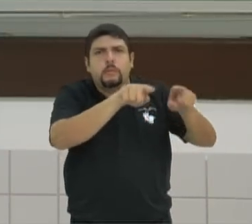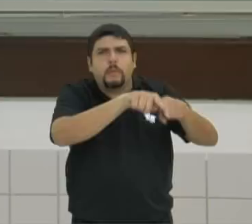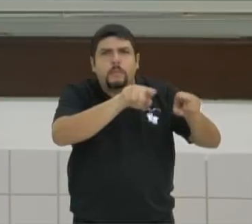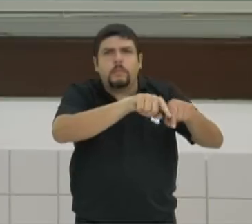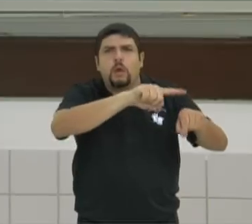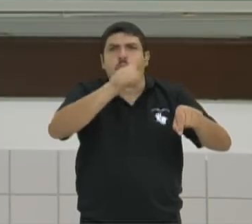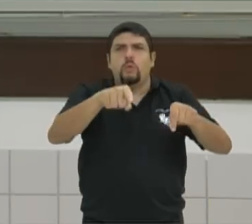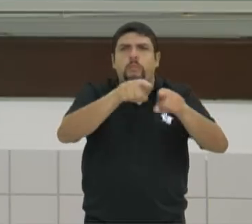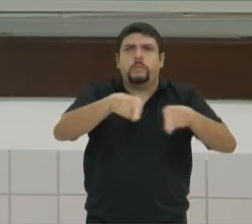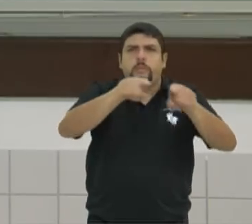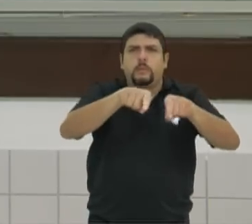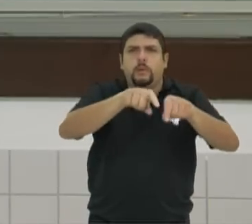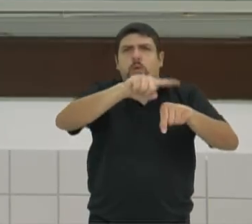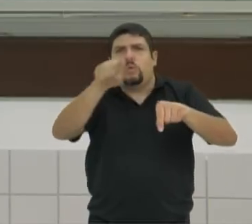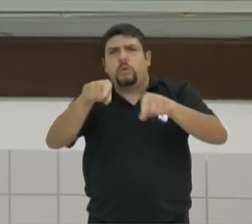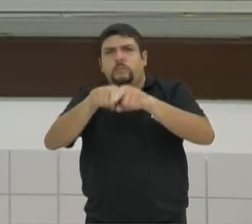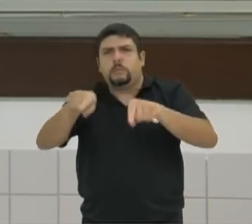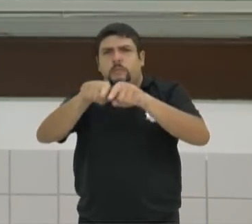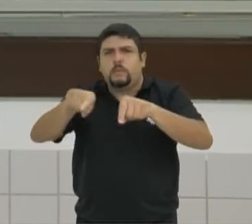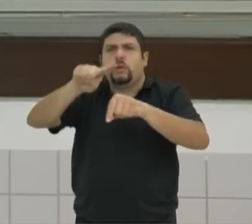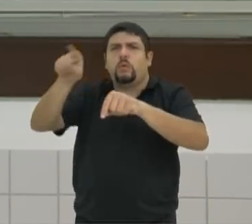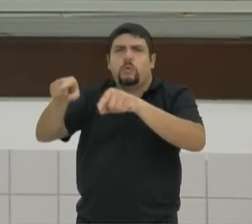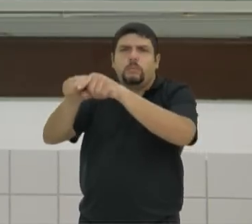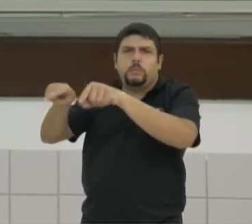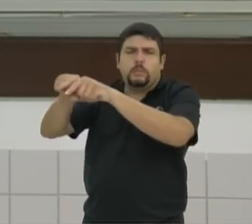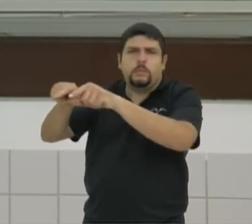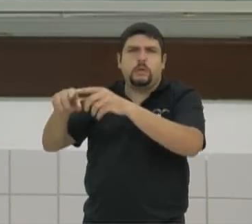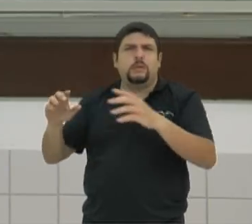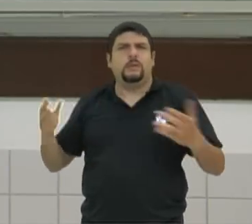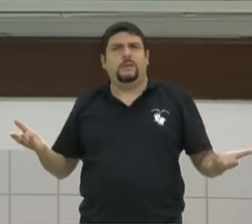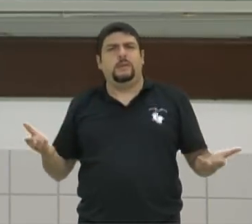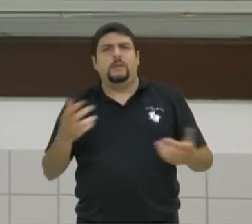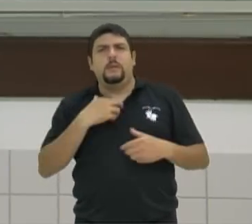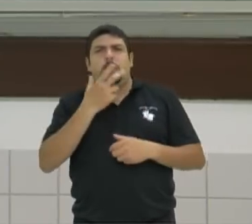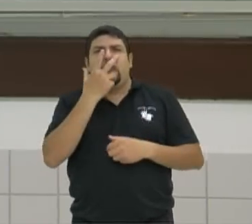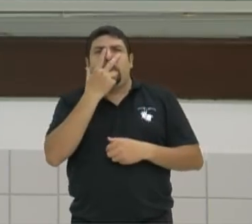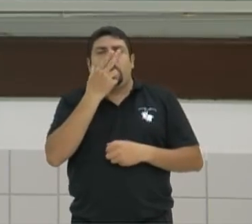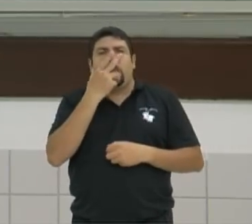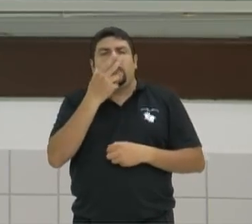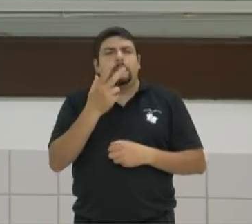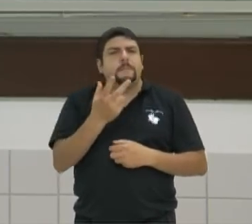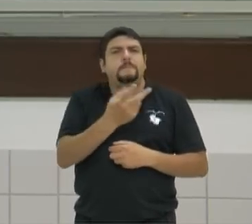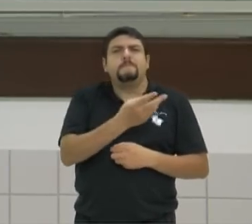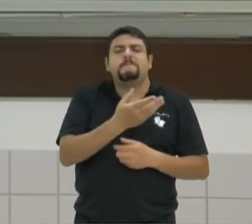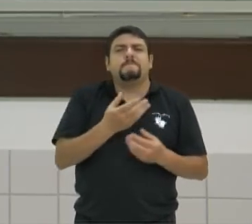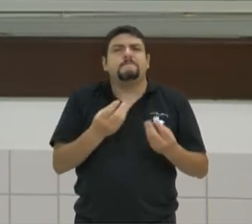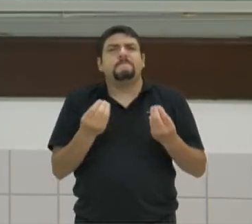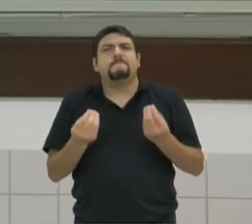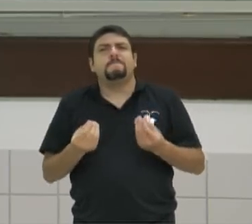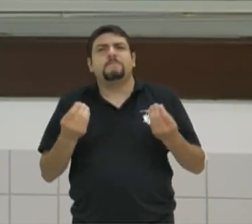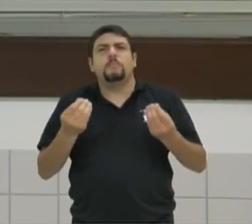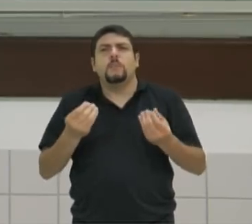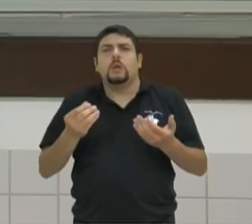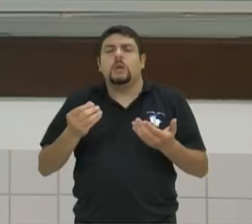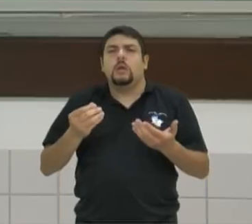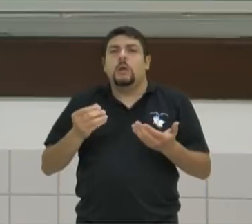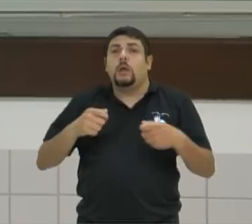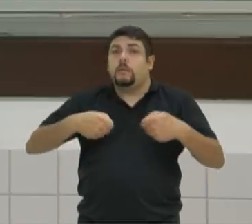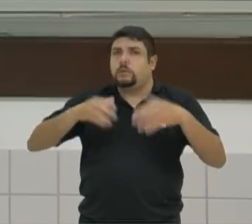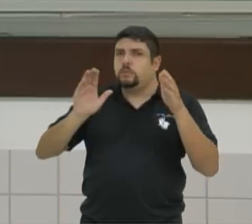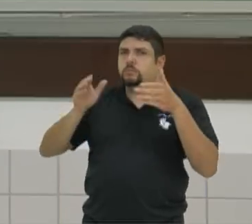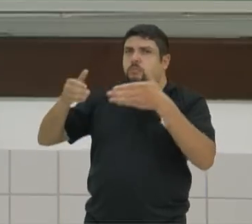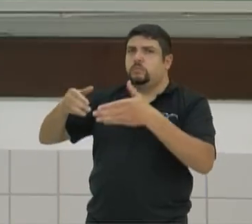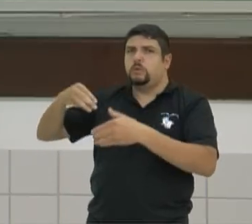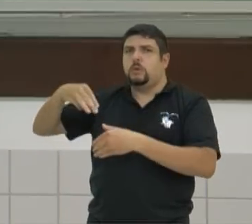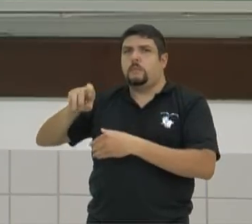moda vai perdendo a força nessa análise. Eu preciso mais das medidas de dispersão, eu preciso olhar mais para a média, mais para a mediana e ver o que